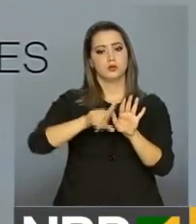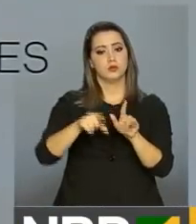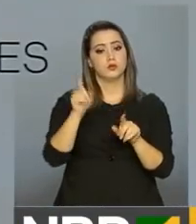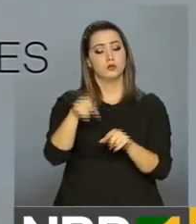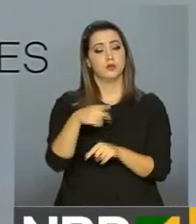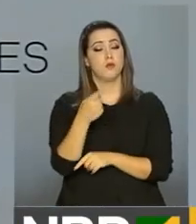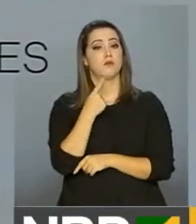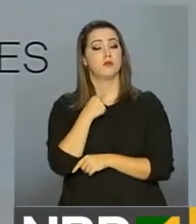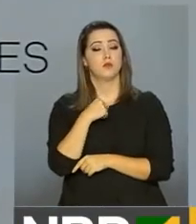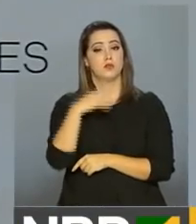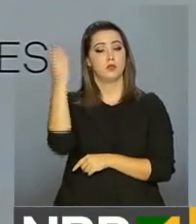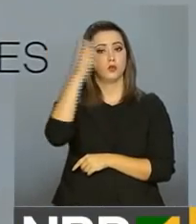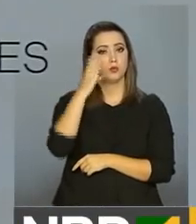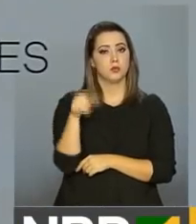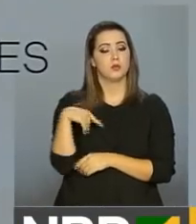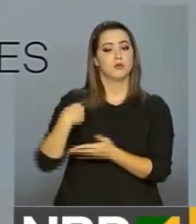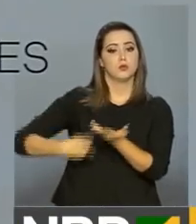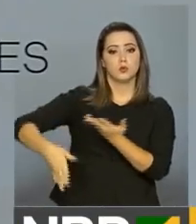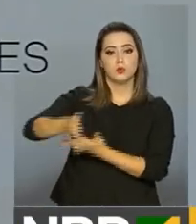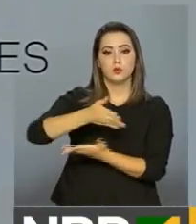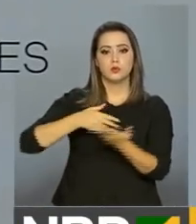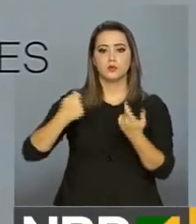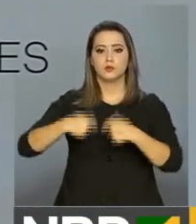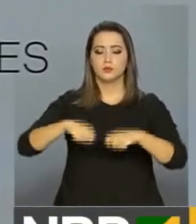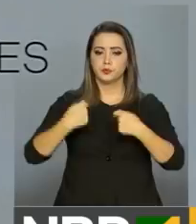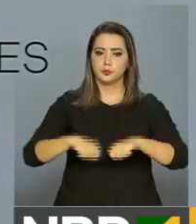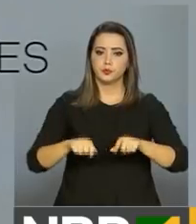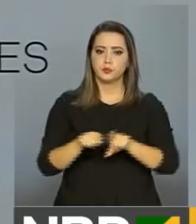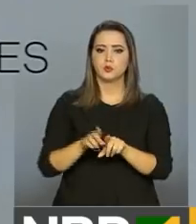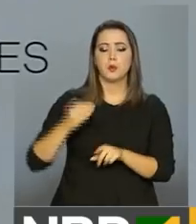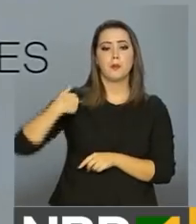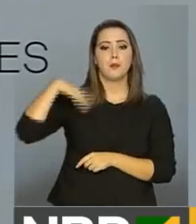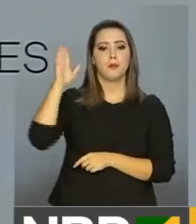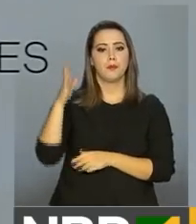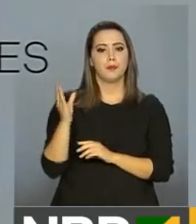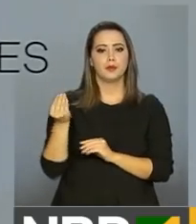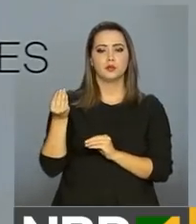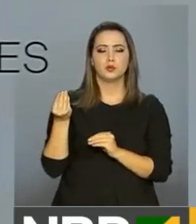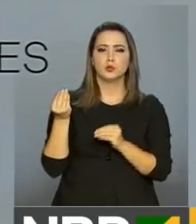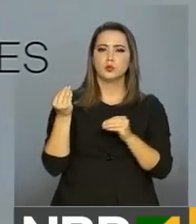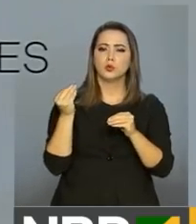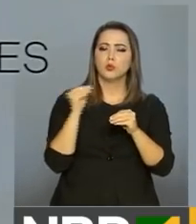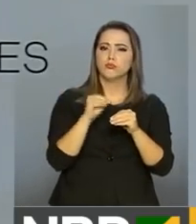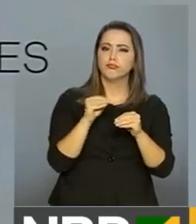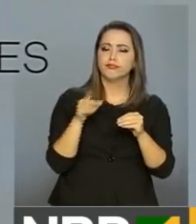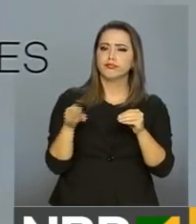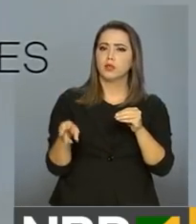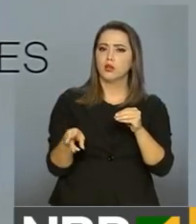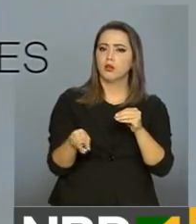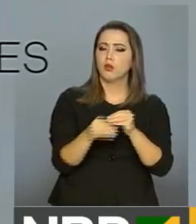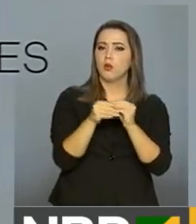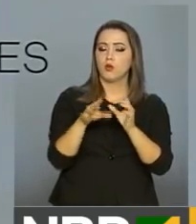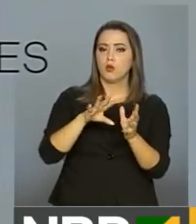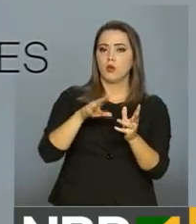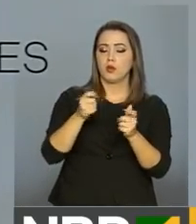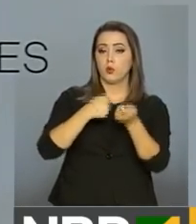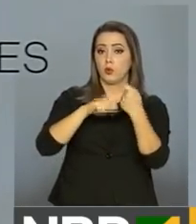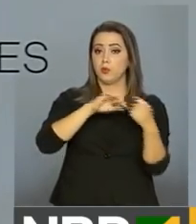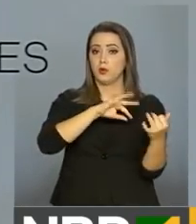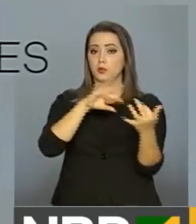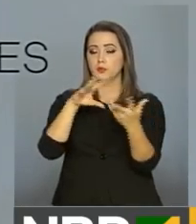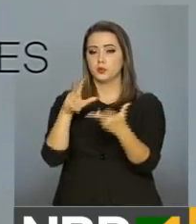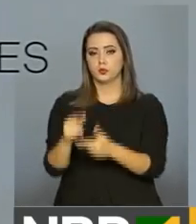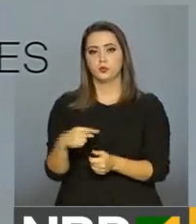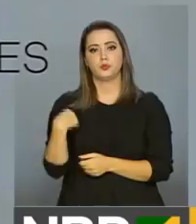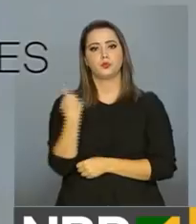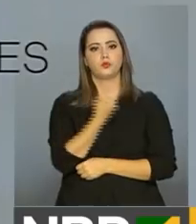que envolve necessariamente maior e melhor inserção na economia global.